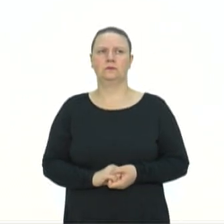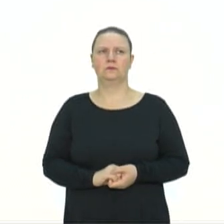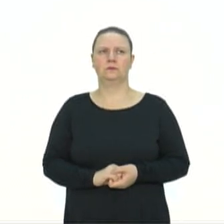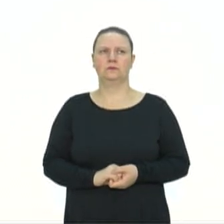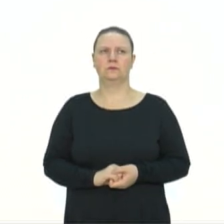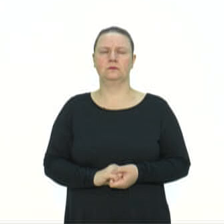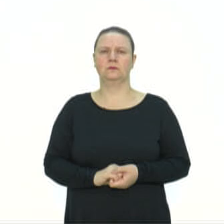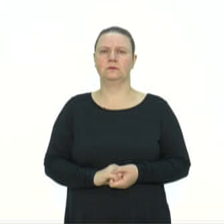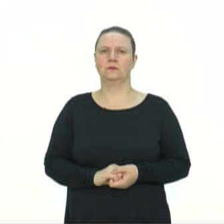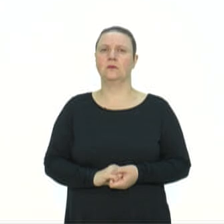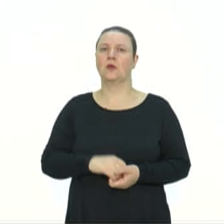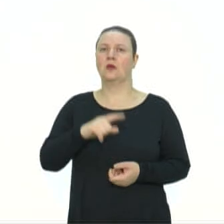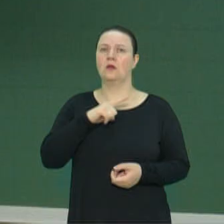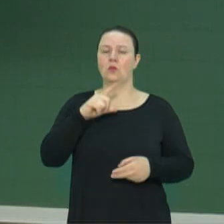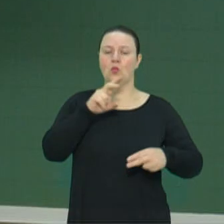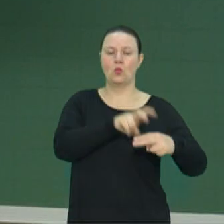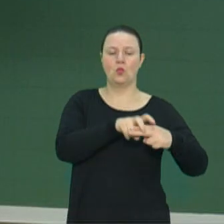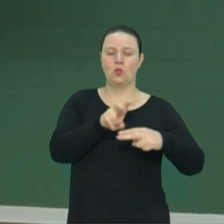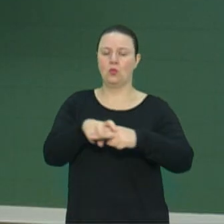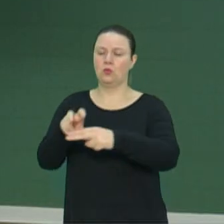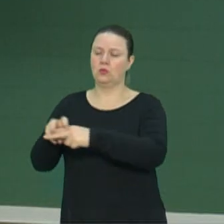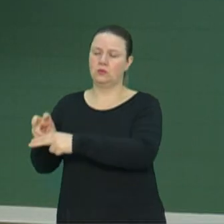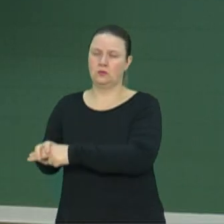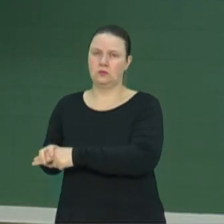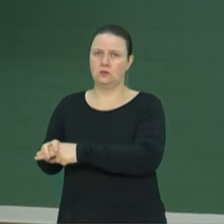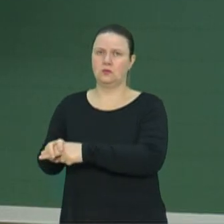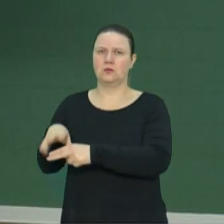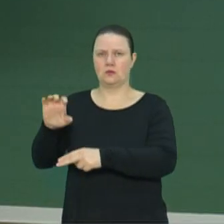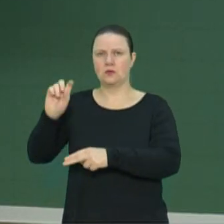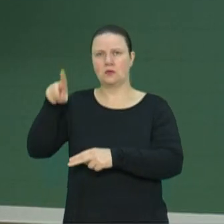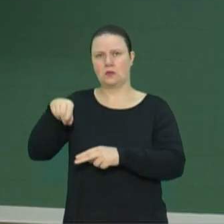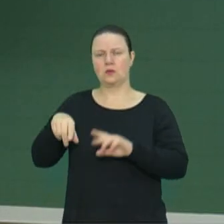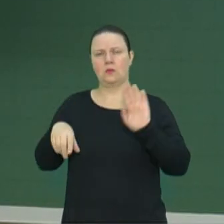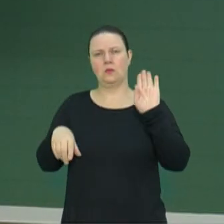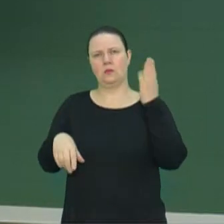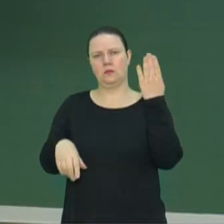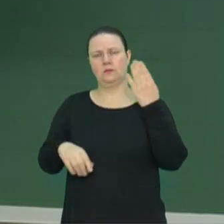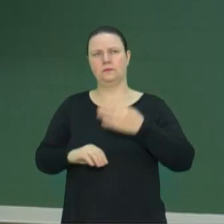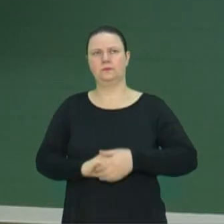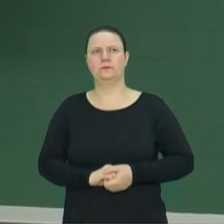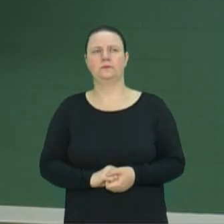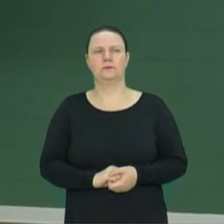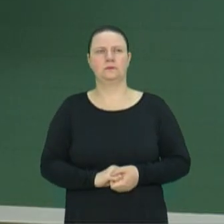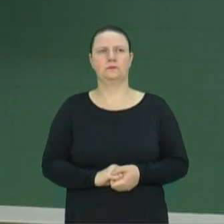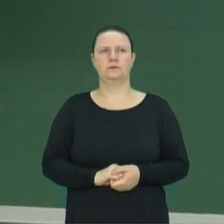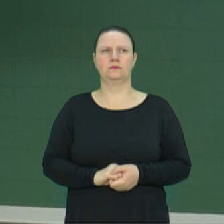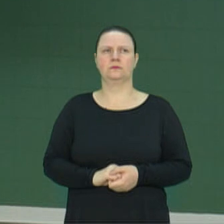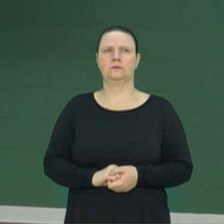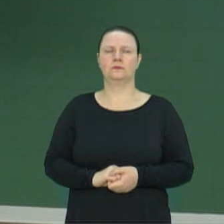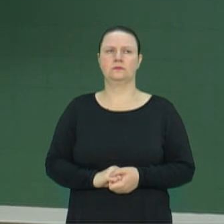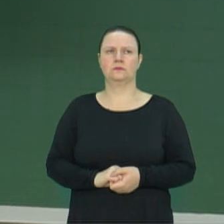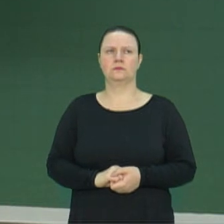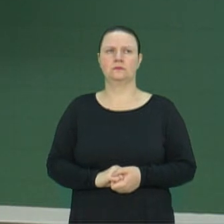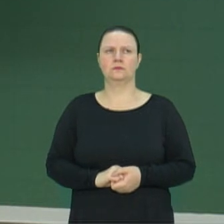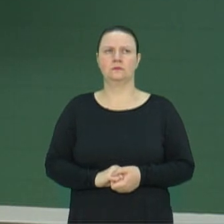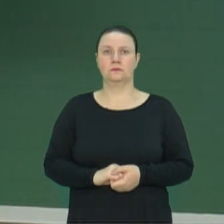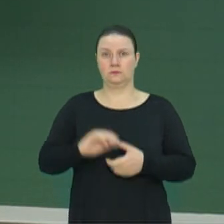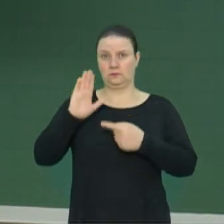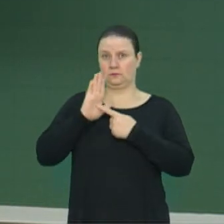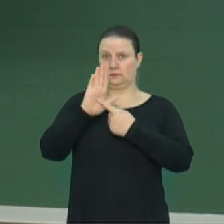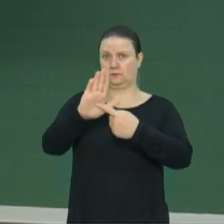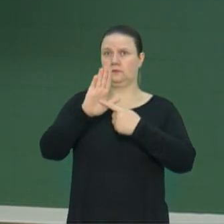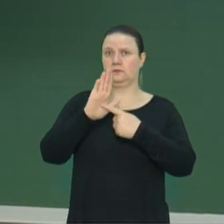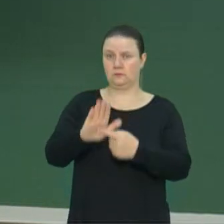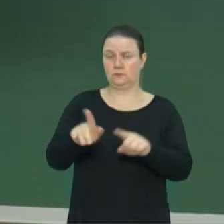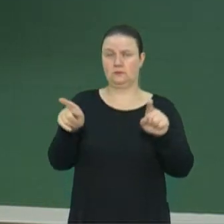madeira. Essas cadeiras que estão aí são de madeira. E também os demonstrativos